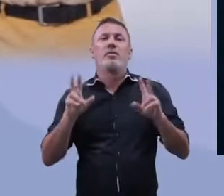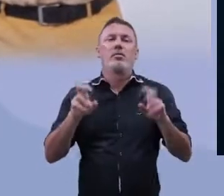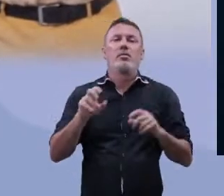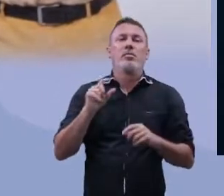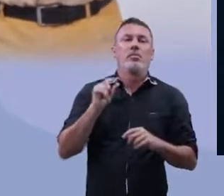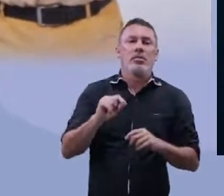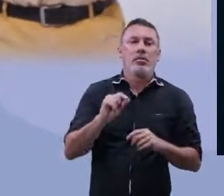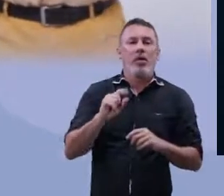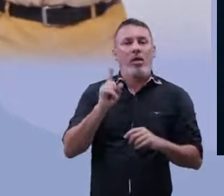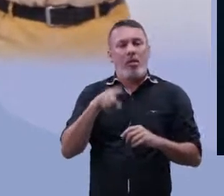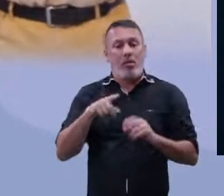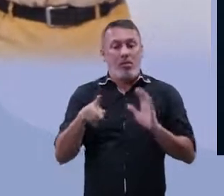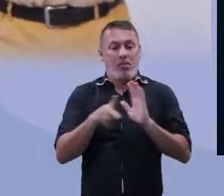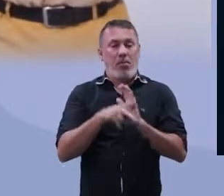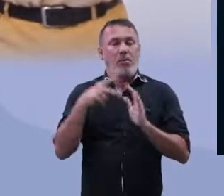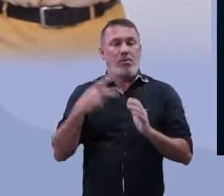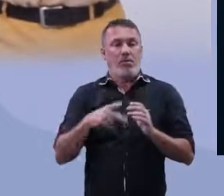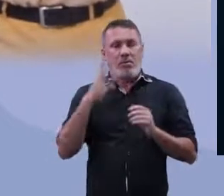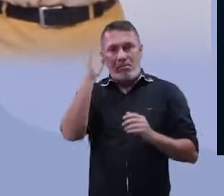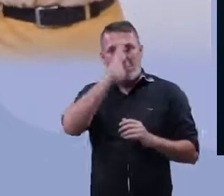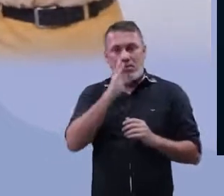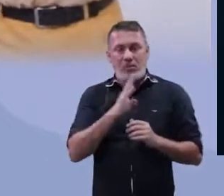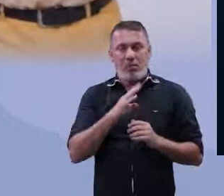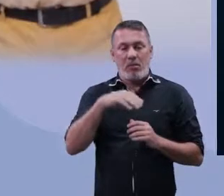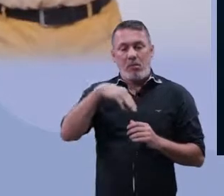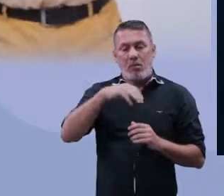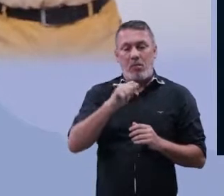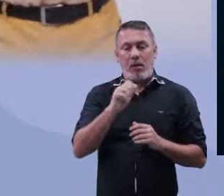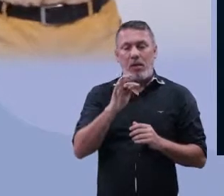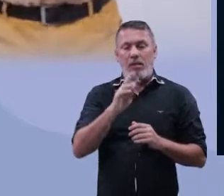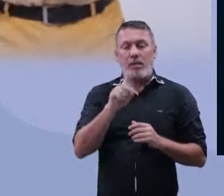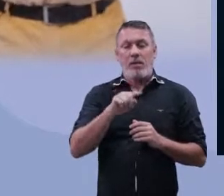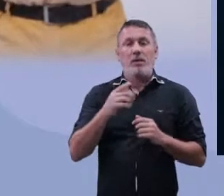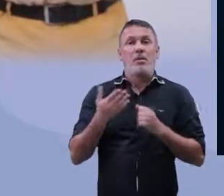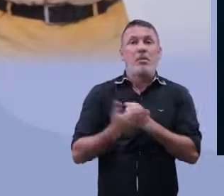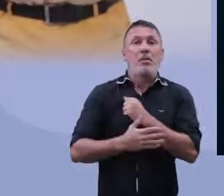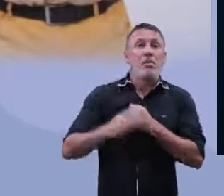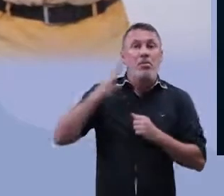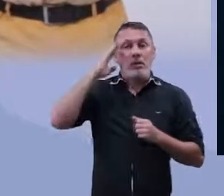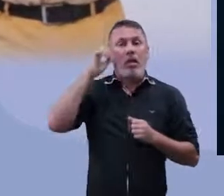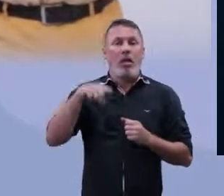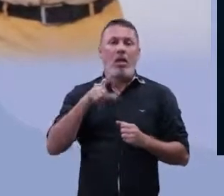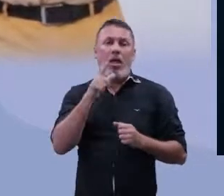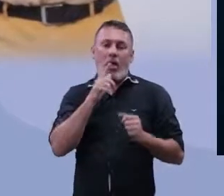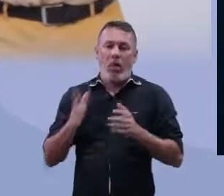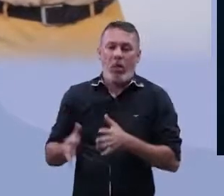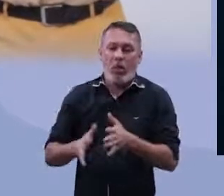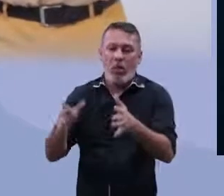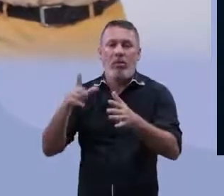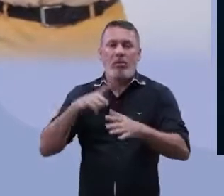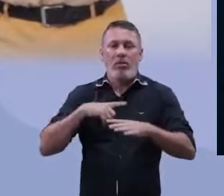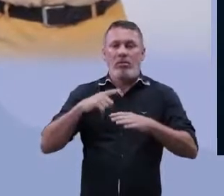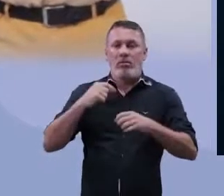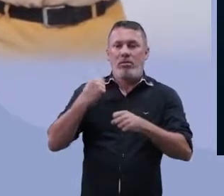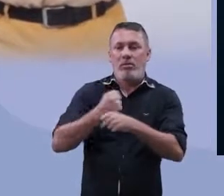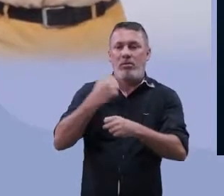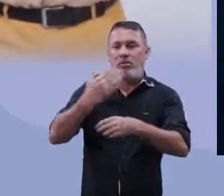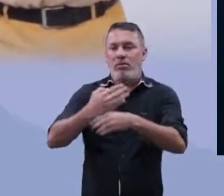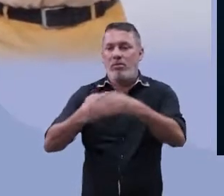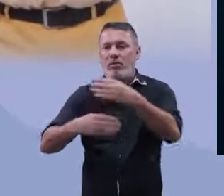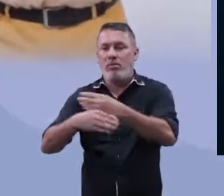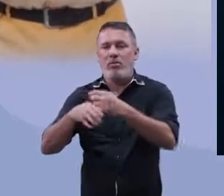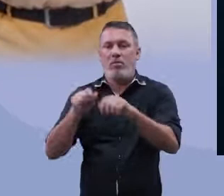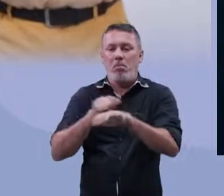questão, né, da nossa matriz energética, que ela é hidrelétrica, ela gera, né, um custo,